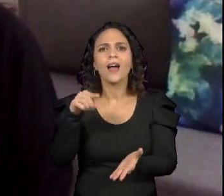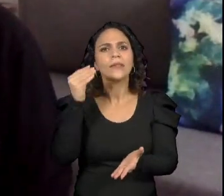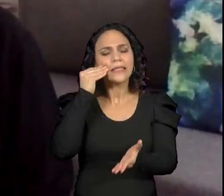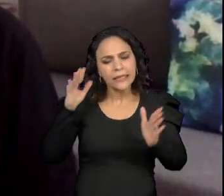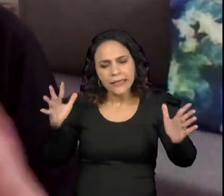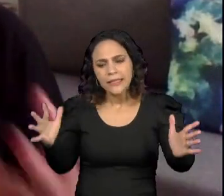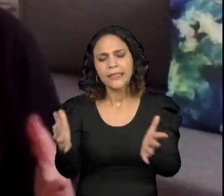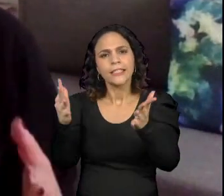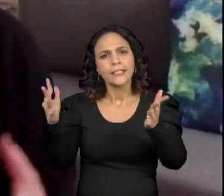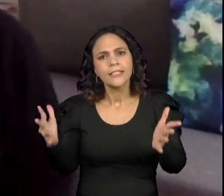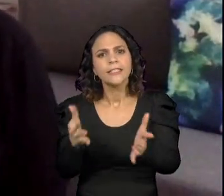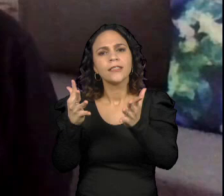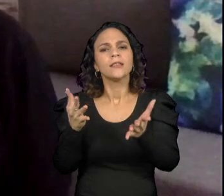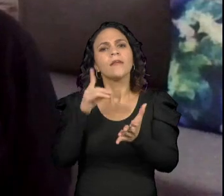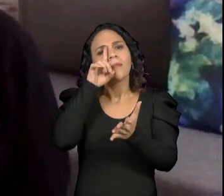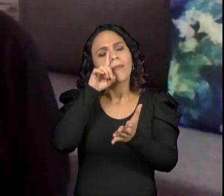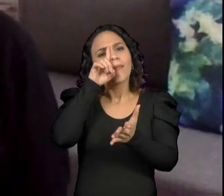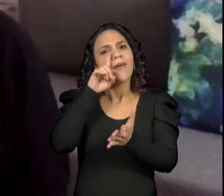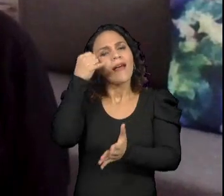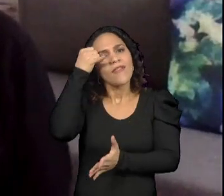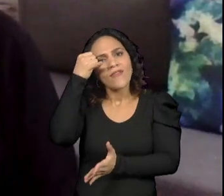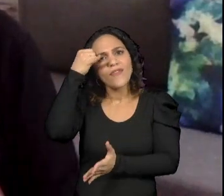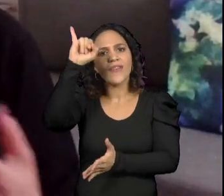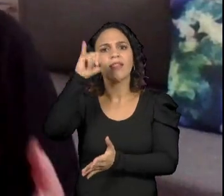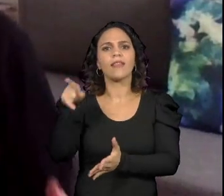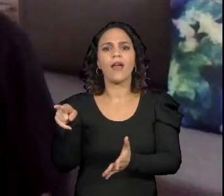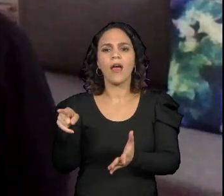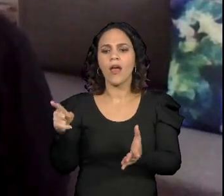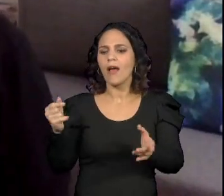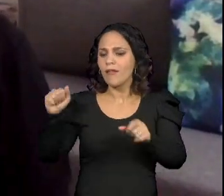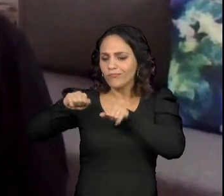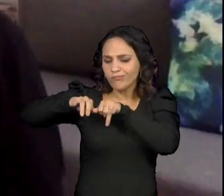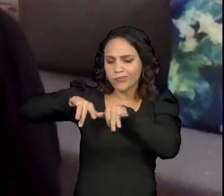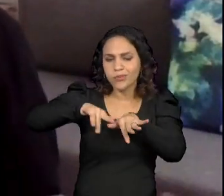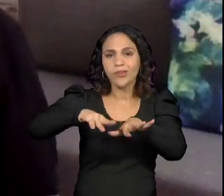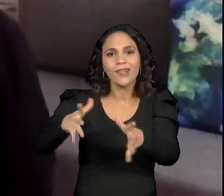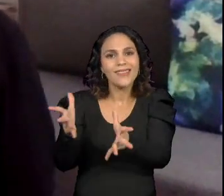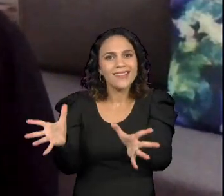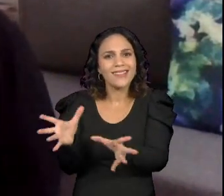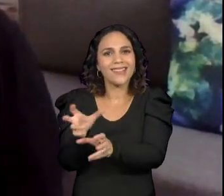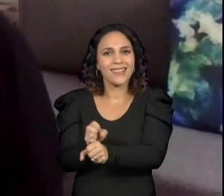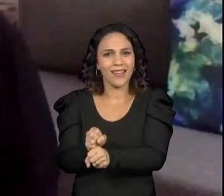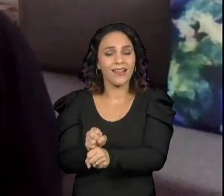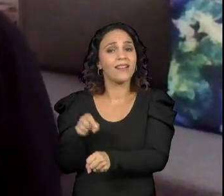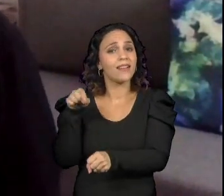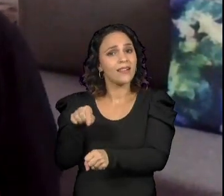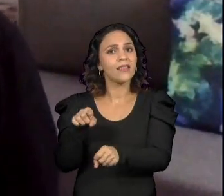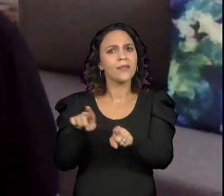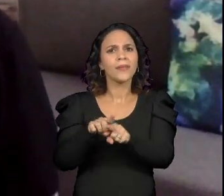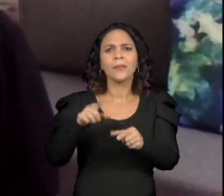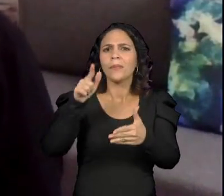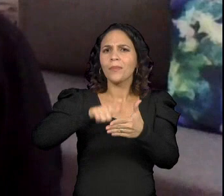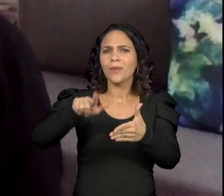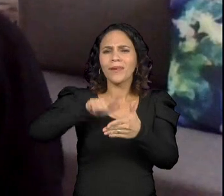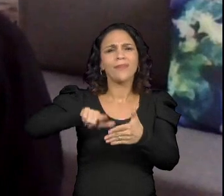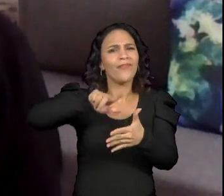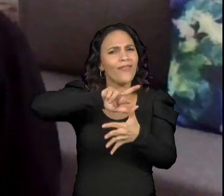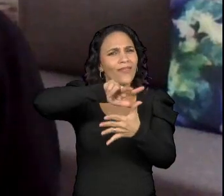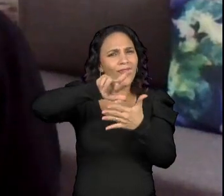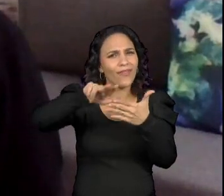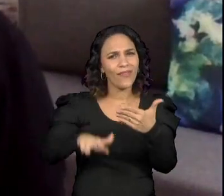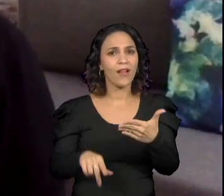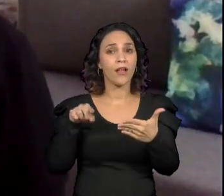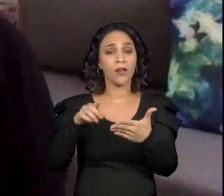Então, ameaçando todo o recurso hídrico, vários problemas que, inclusive, nós